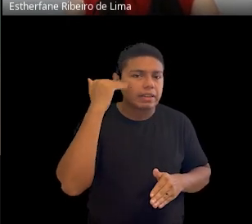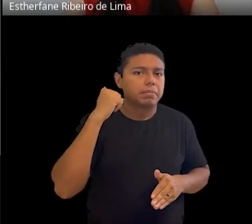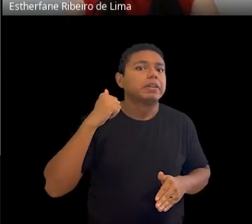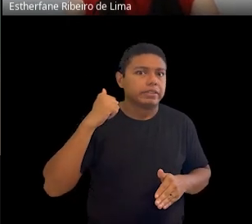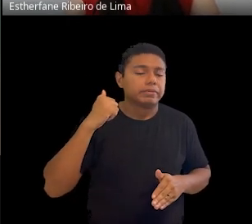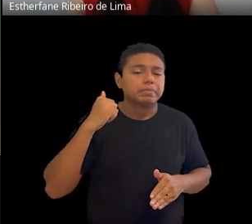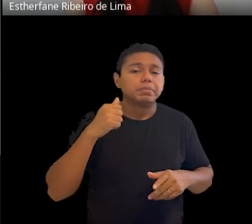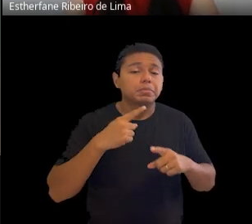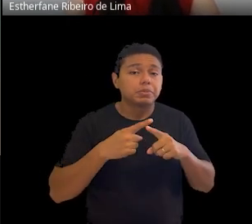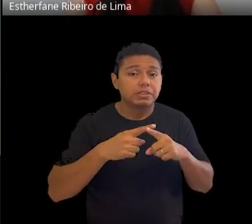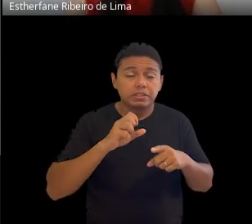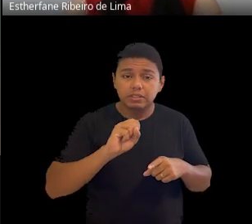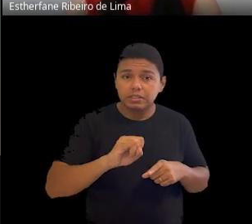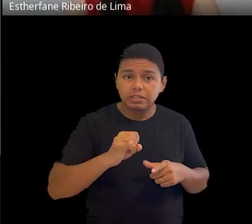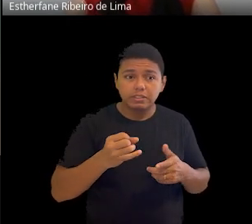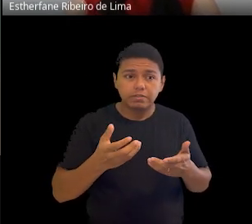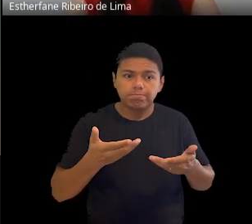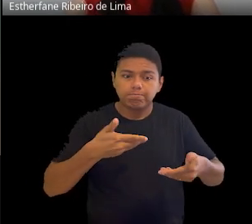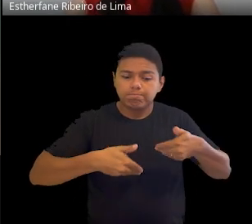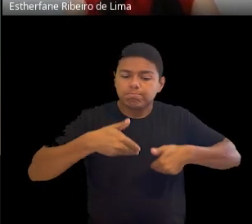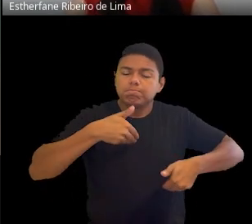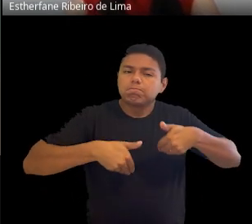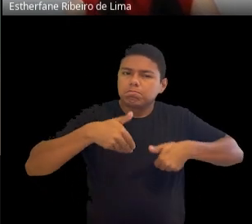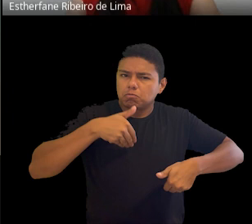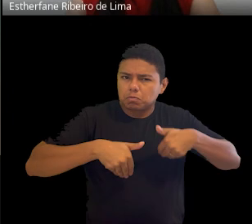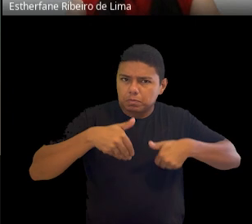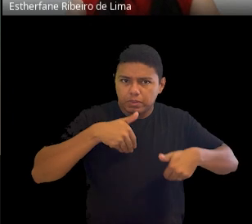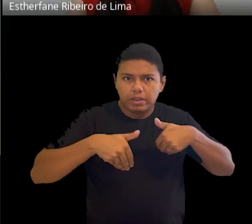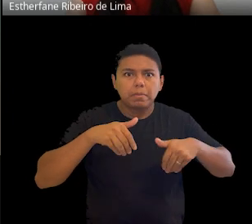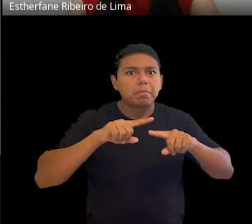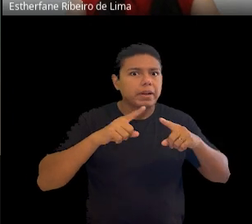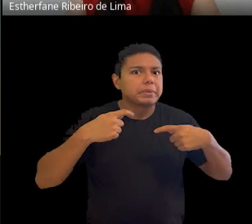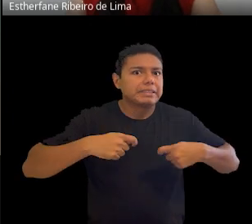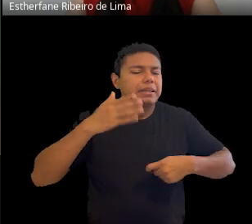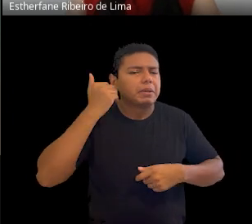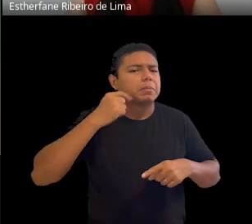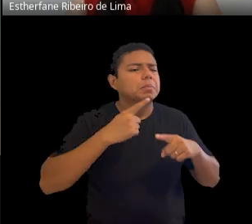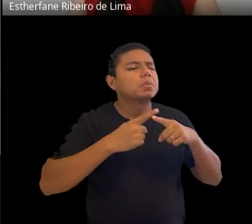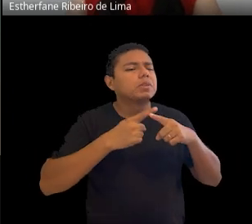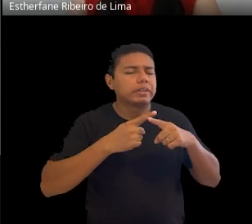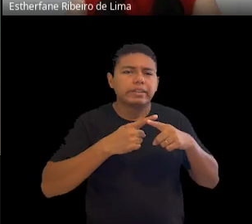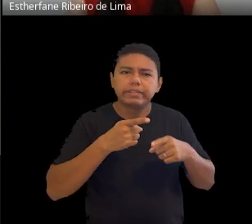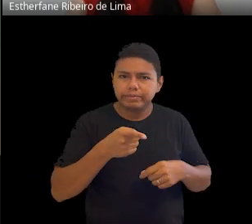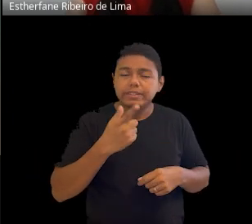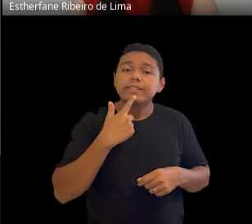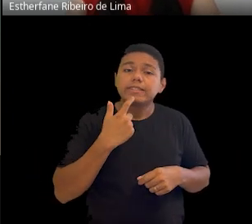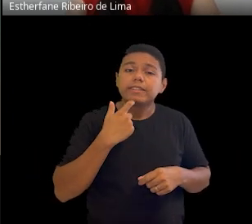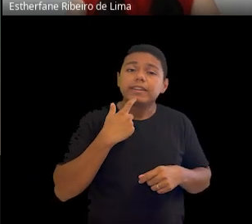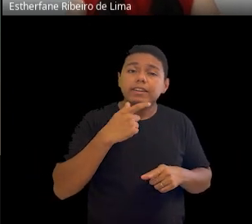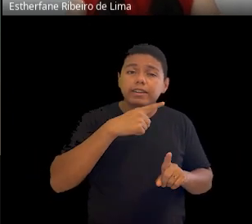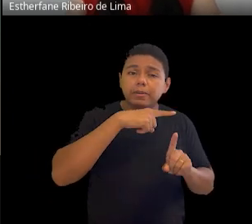parasitose, porque se for tratar a tipagem sanguínea, essencialmente importante, saber se é um